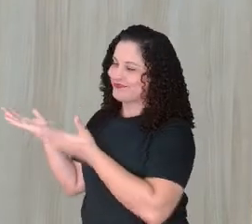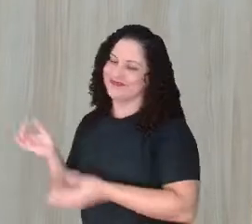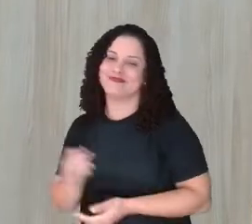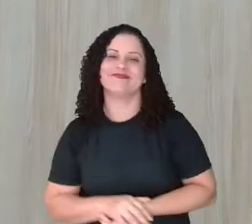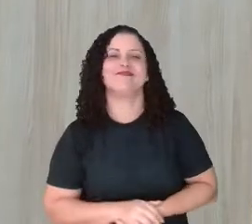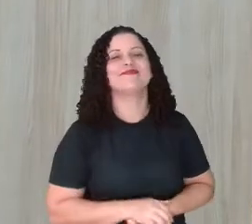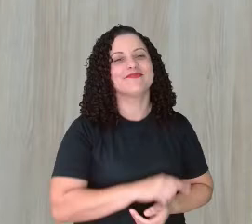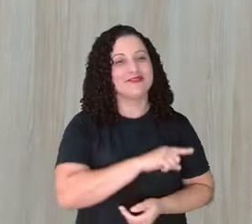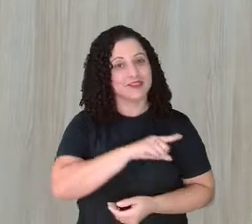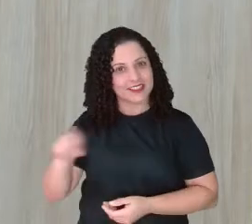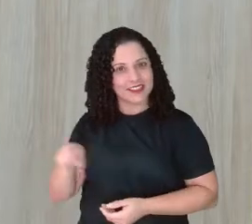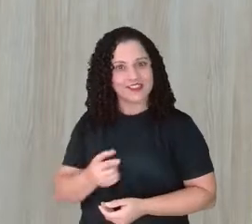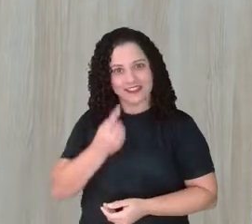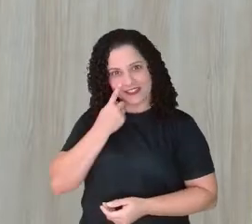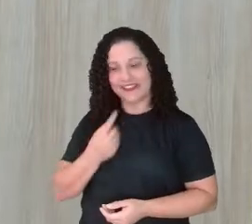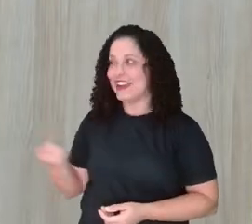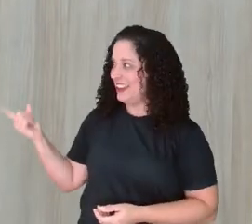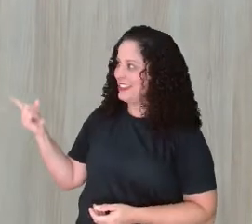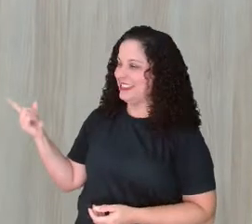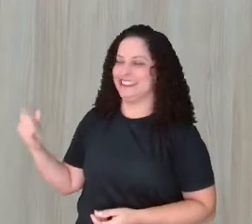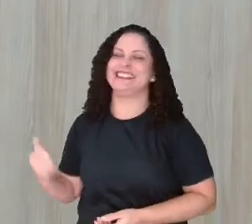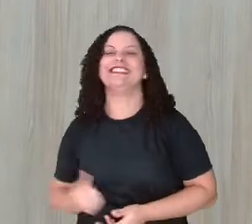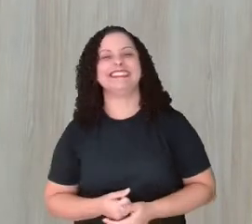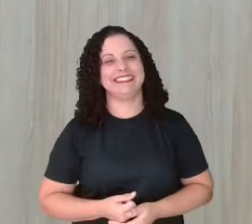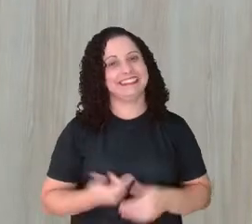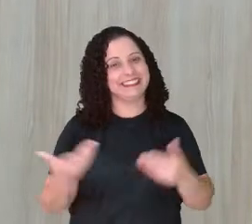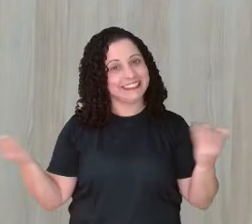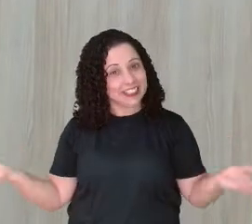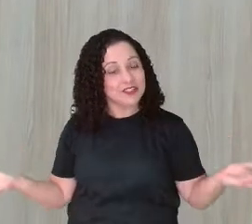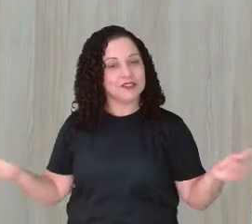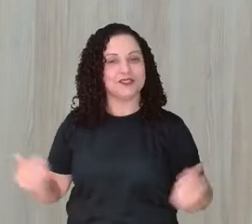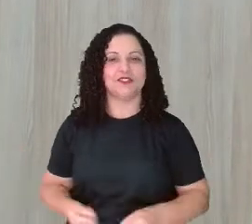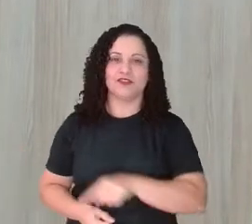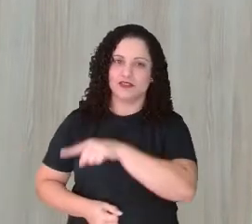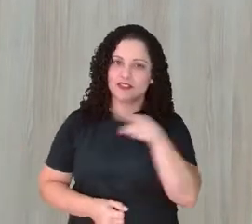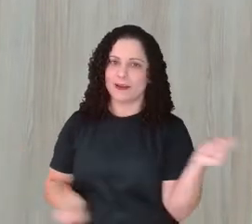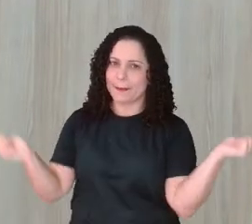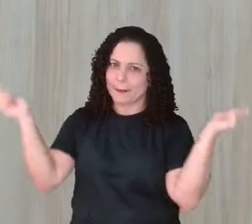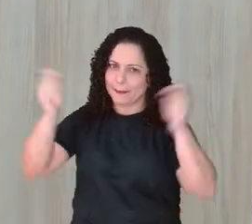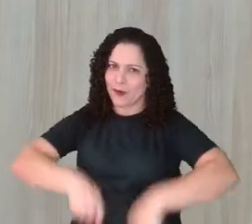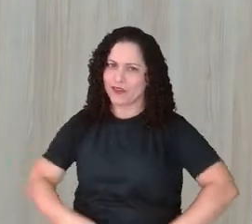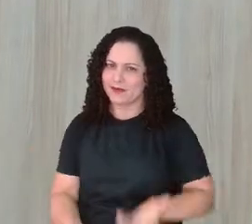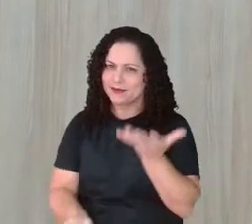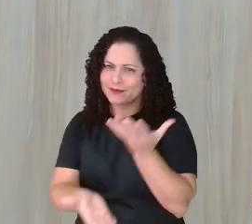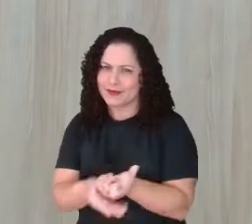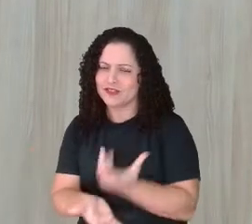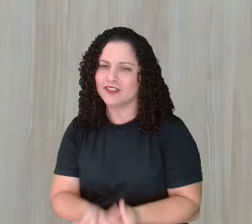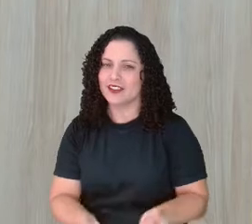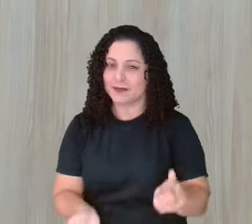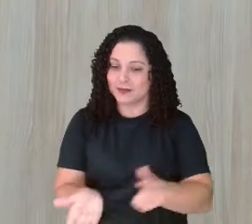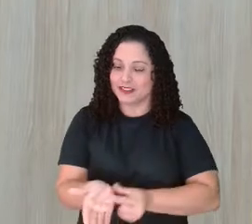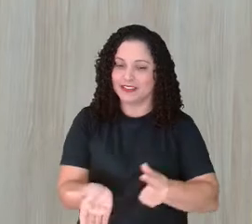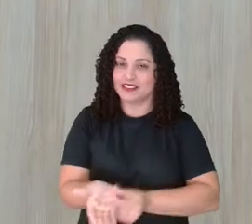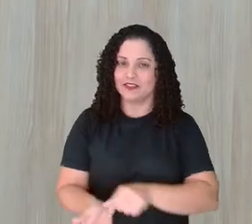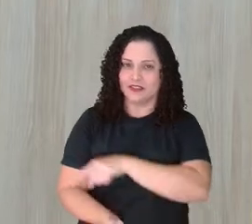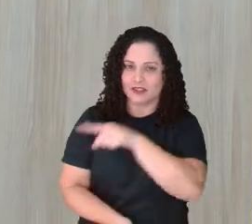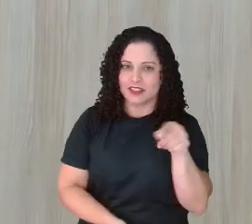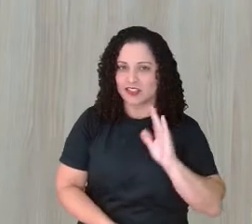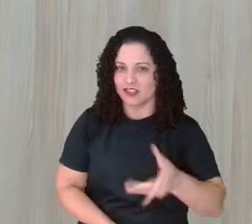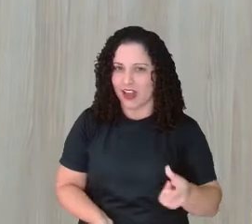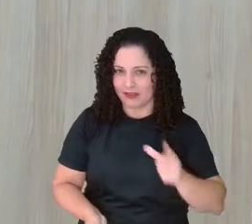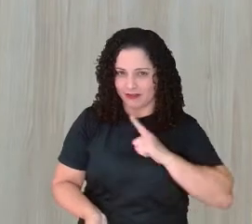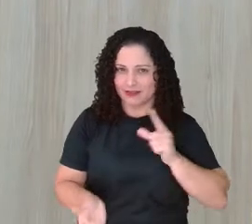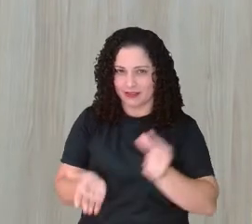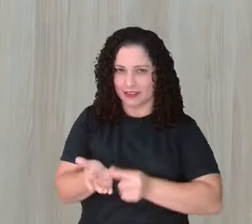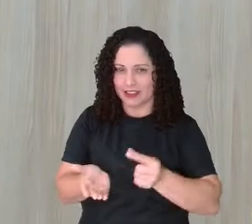tela, porque Cleiton colocou, muito arrasou, viu? Então, se você quiser baixar o aplicativo, mas eu sei que você já tem esse